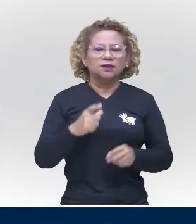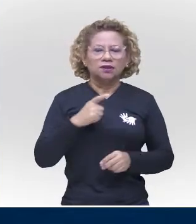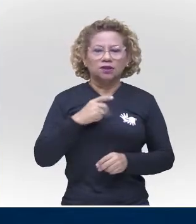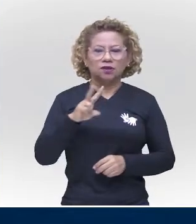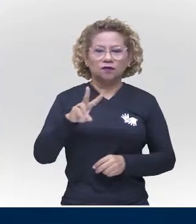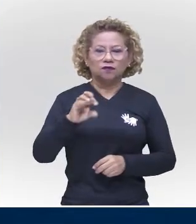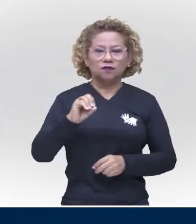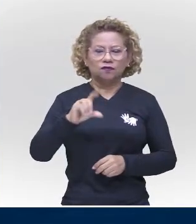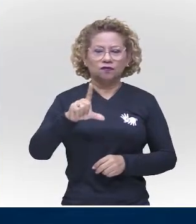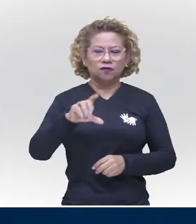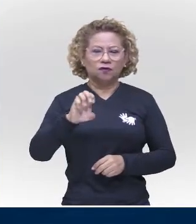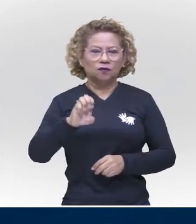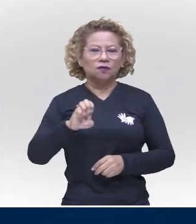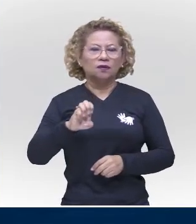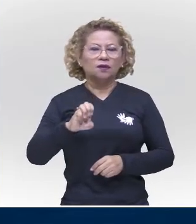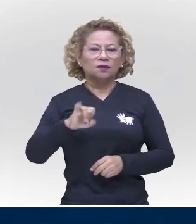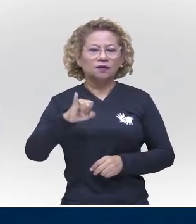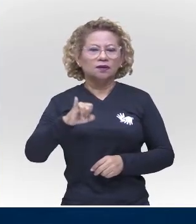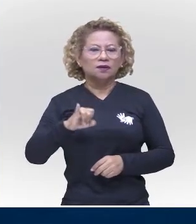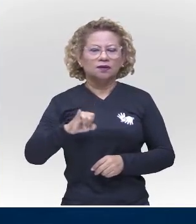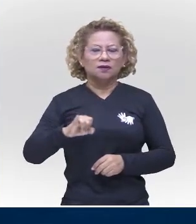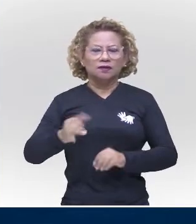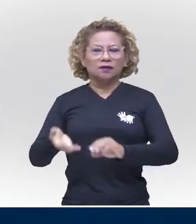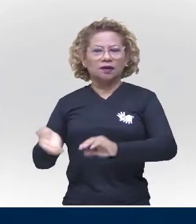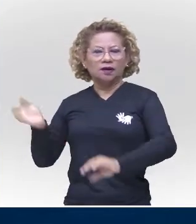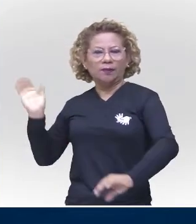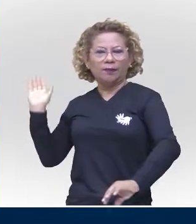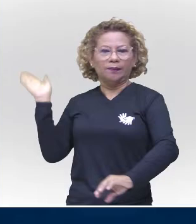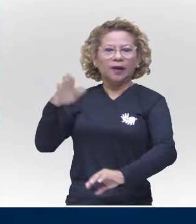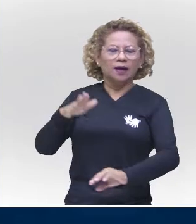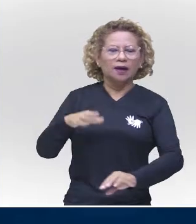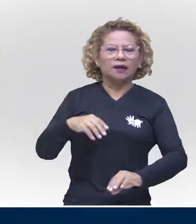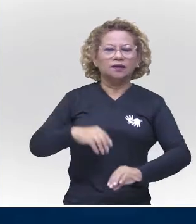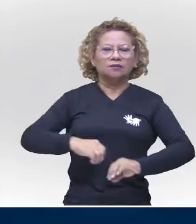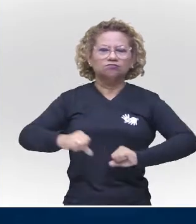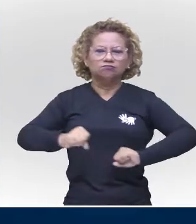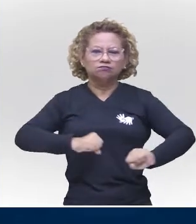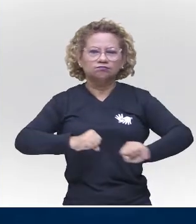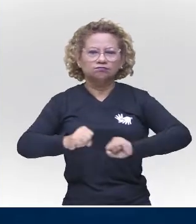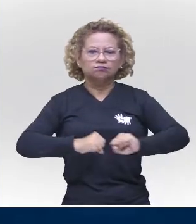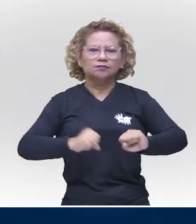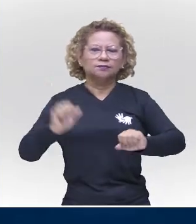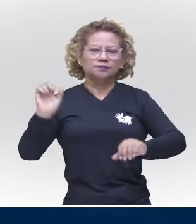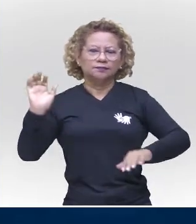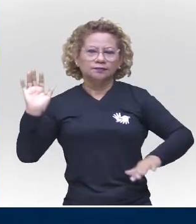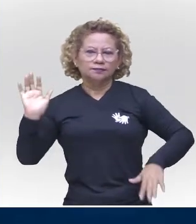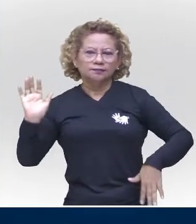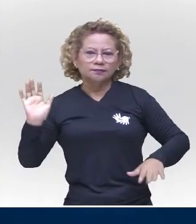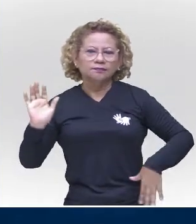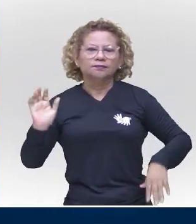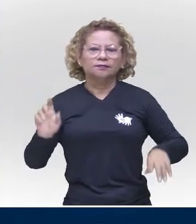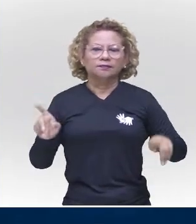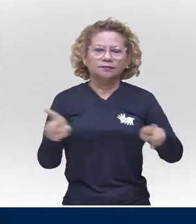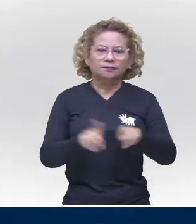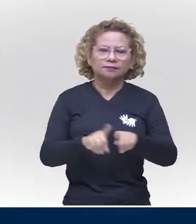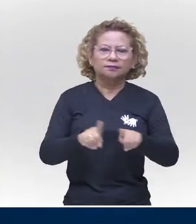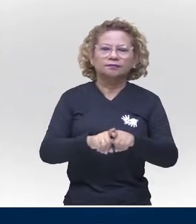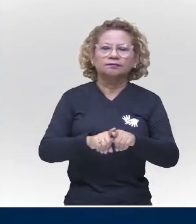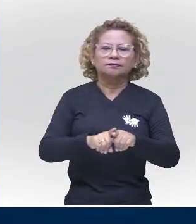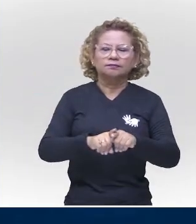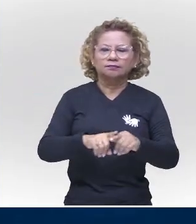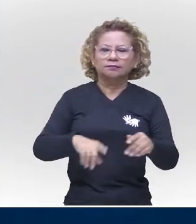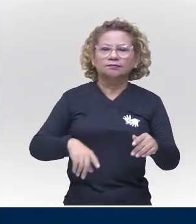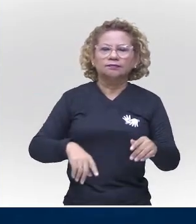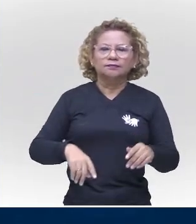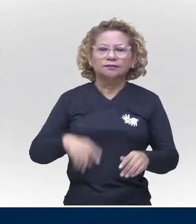o atletismo e também o nado sincronizado. Talvez o nado sincronizado vocês ainda não tenham um grande conhecimento, mas